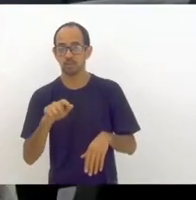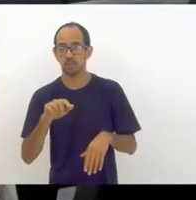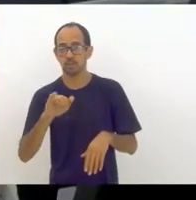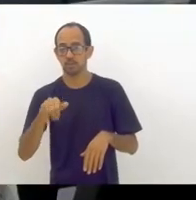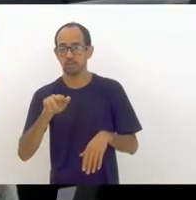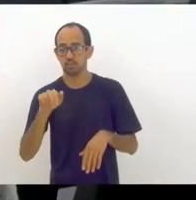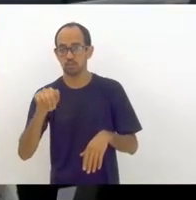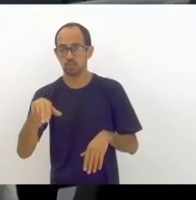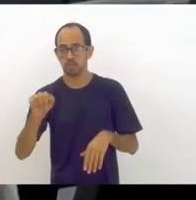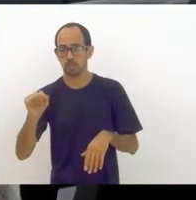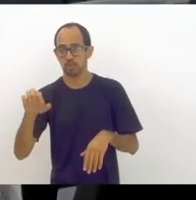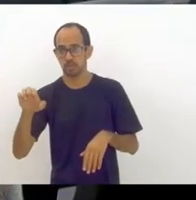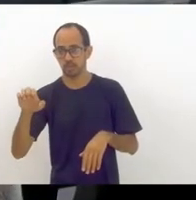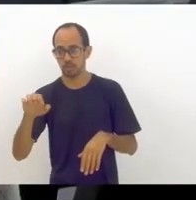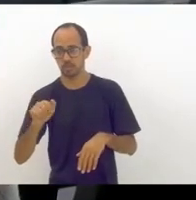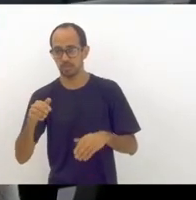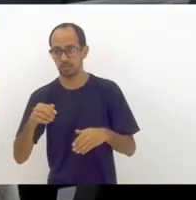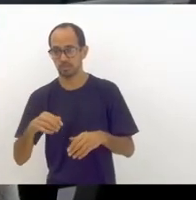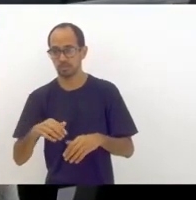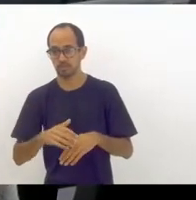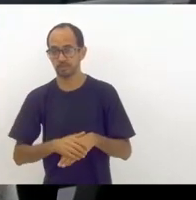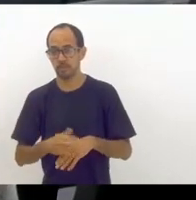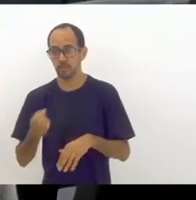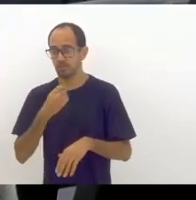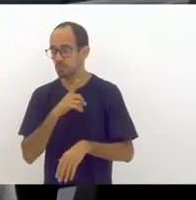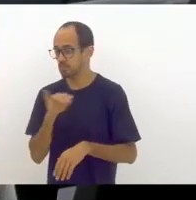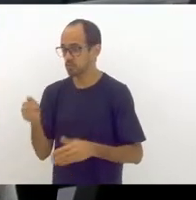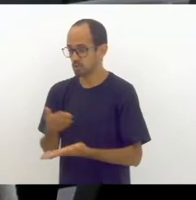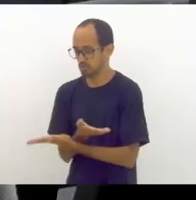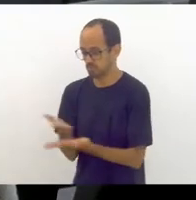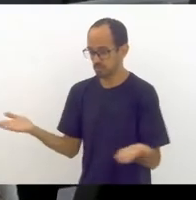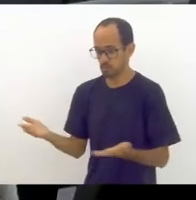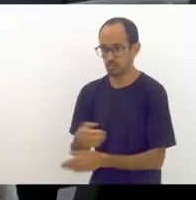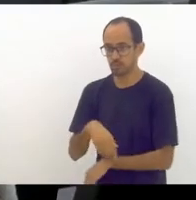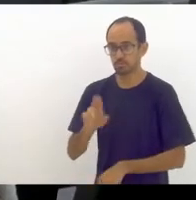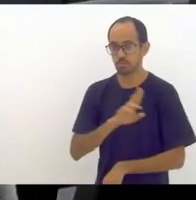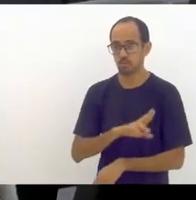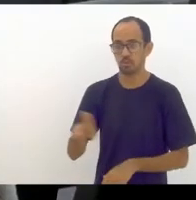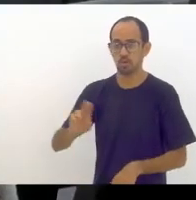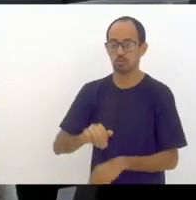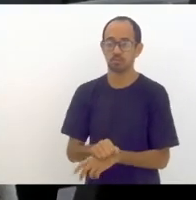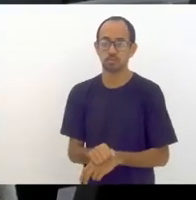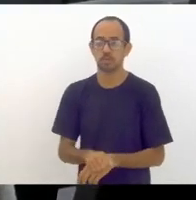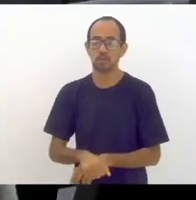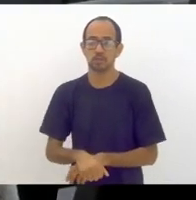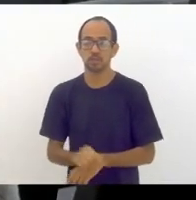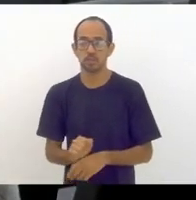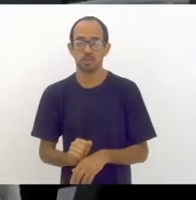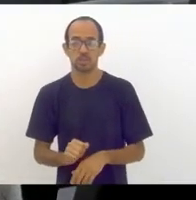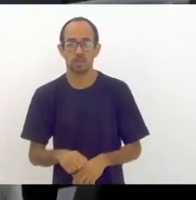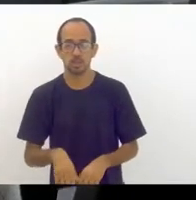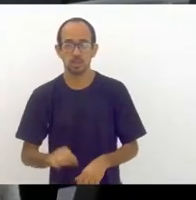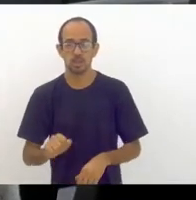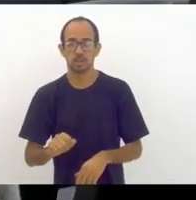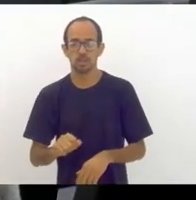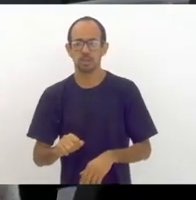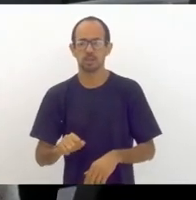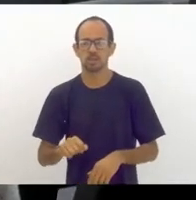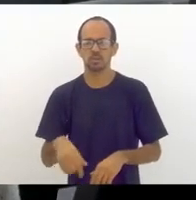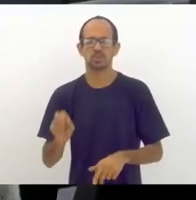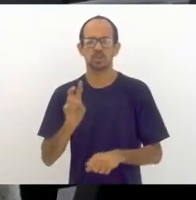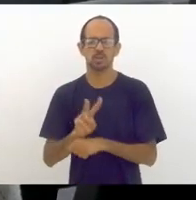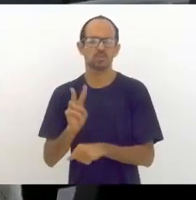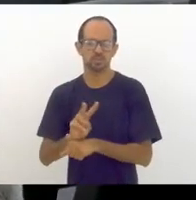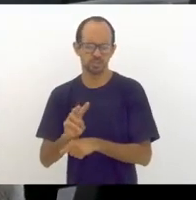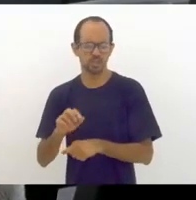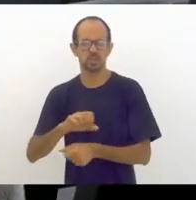Juliane Milward. Bom dia, pessoal. Meu nome é Givoneike de Souza, represento a instituição Defensoria Socioambiental. E